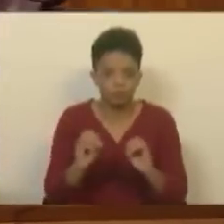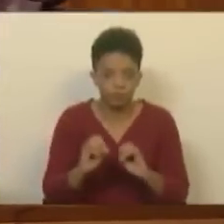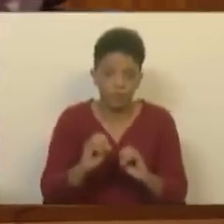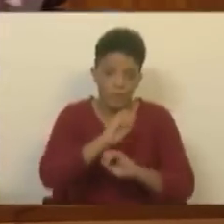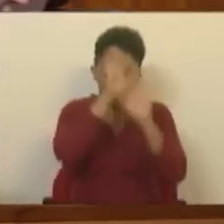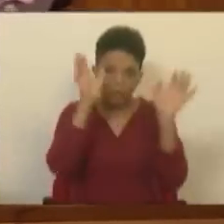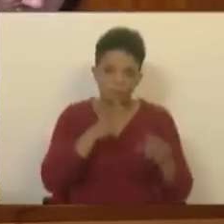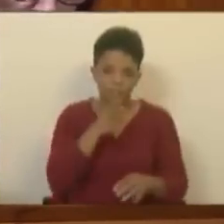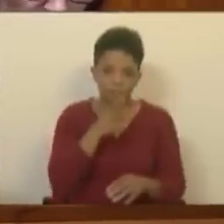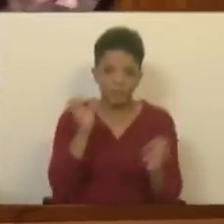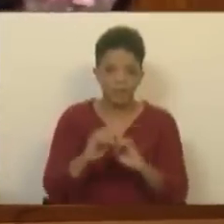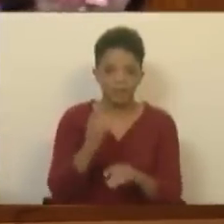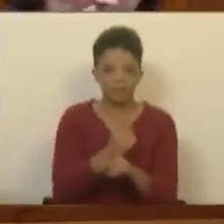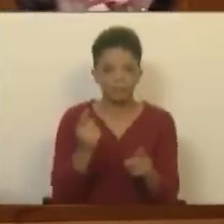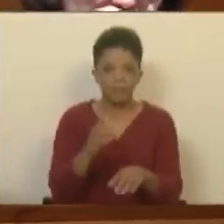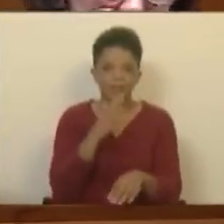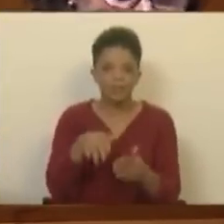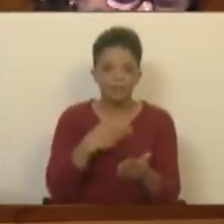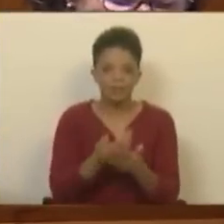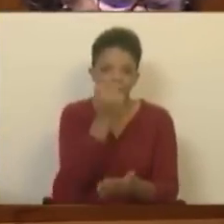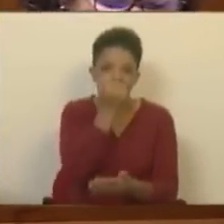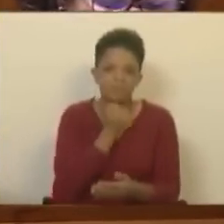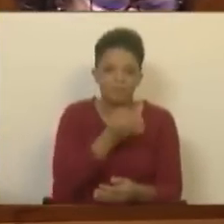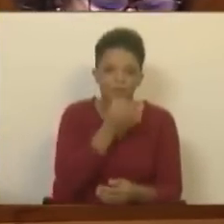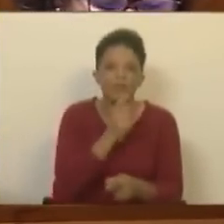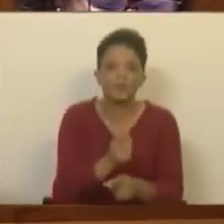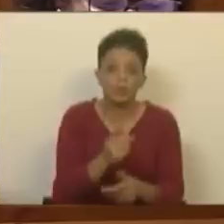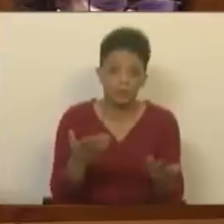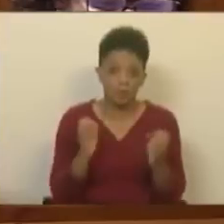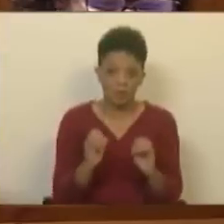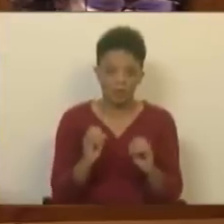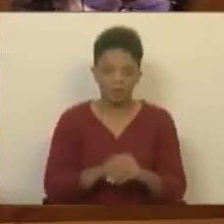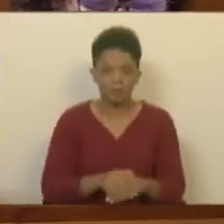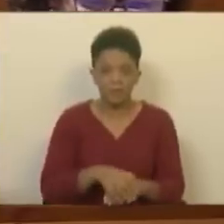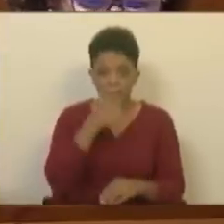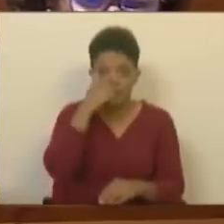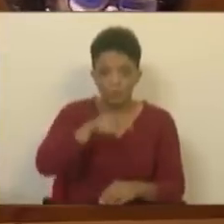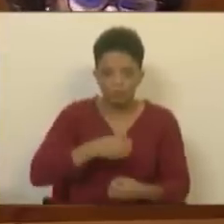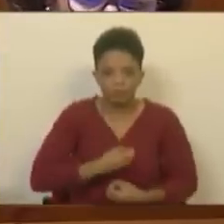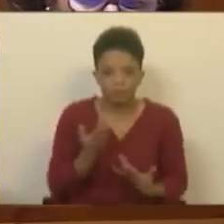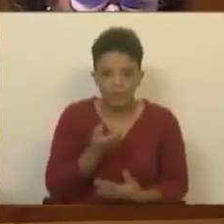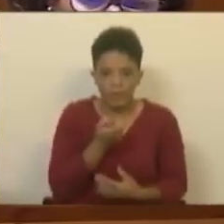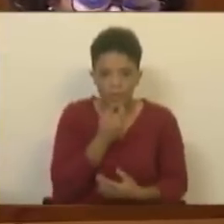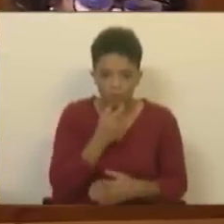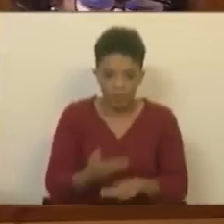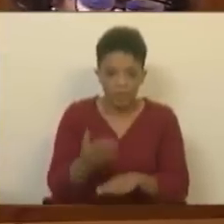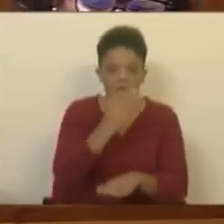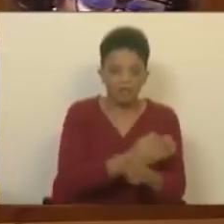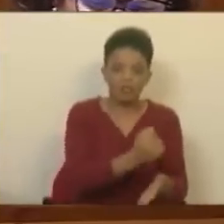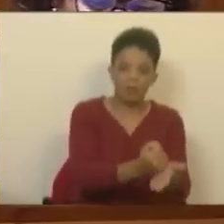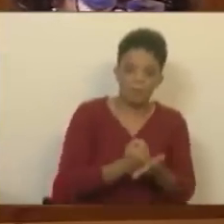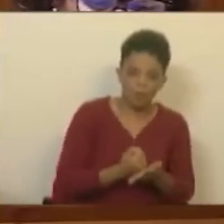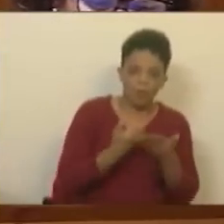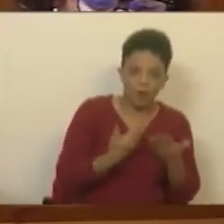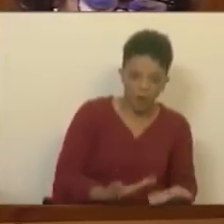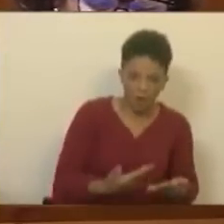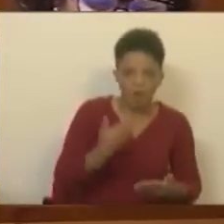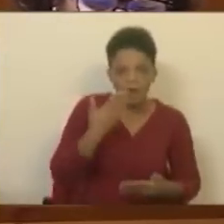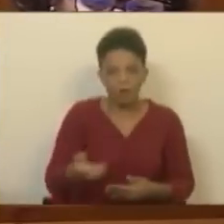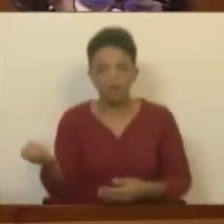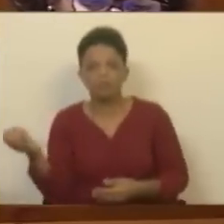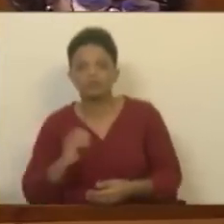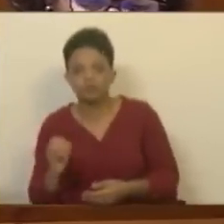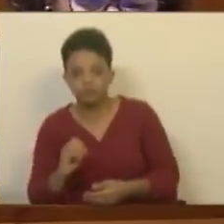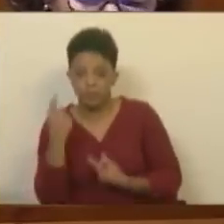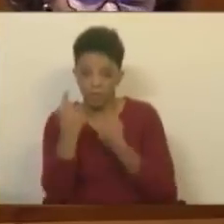natural que não se manifestam de tão satisfeito Por que que são manifestar é natural que as pessoas se manifestem comandantemente tinham apoio e deixaram de ter apoio